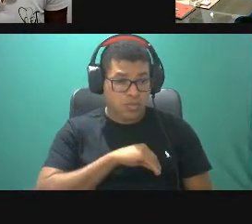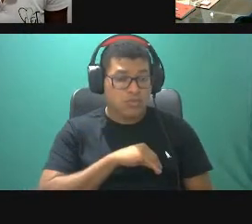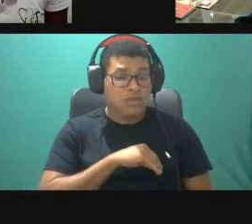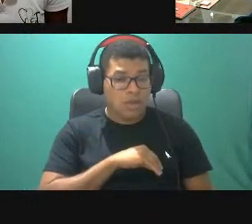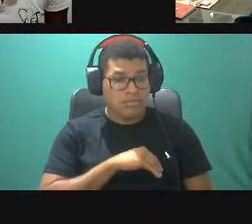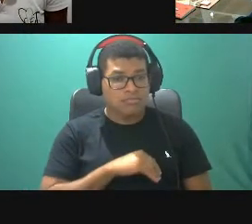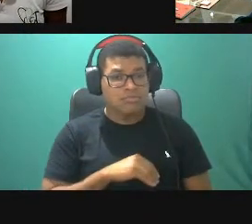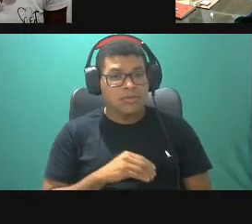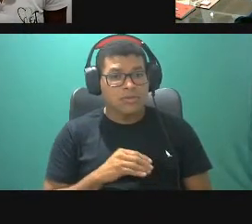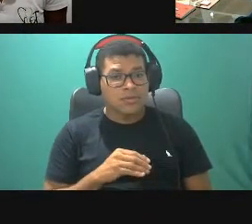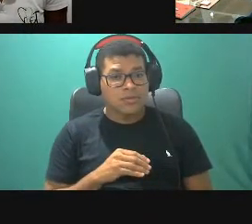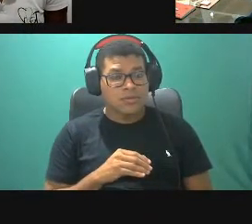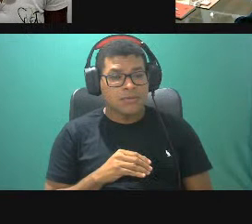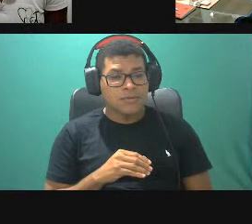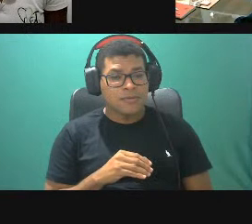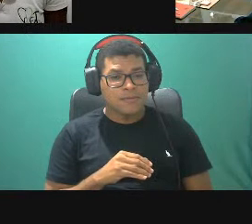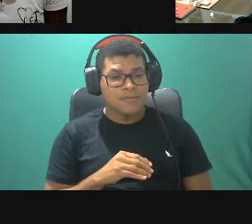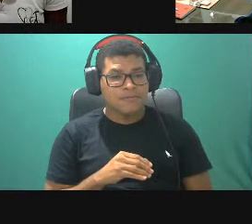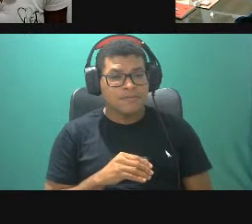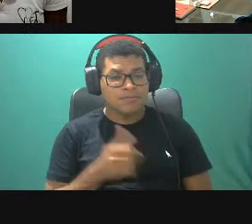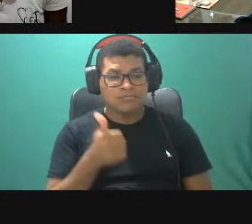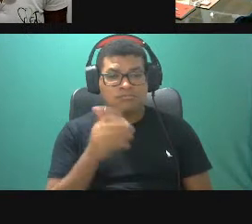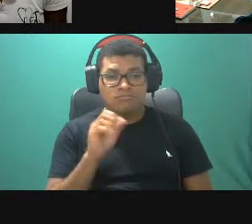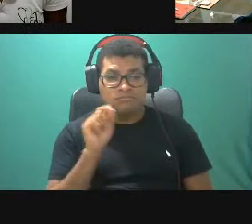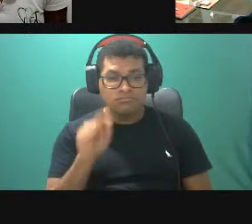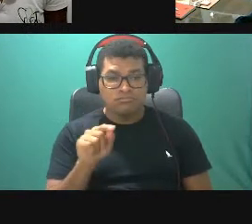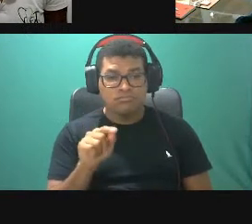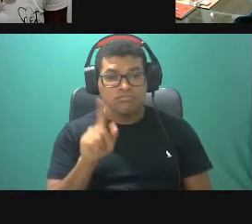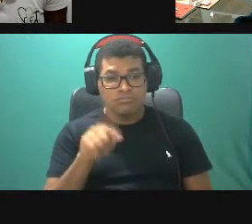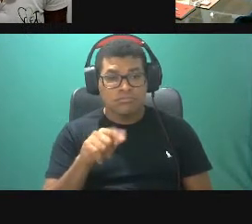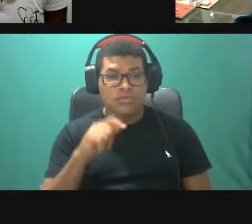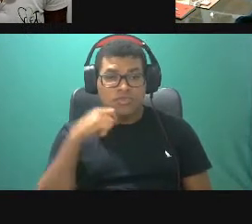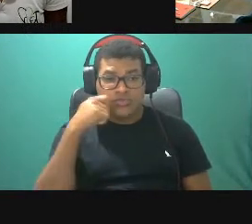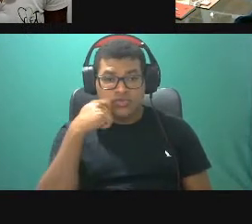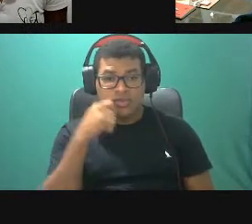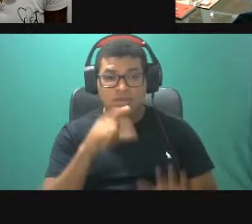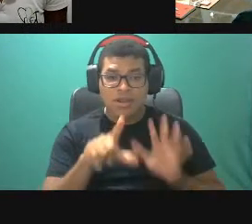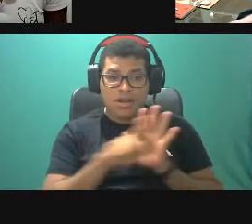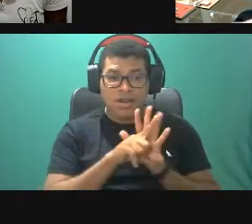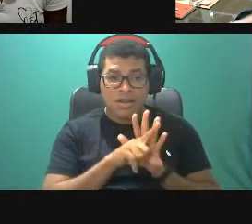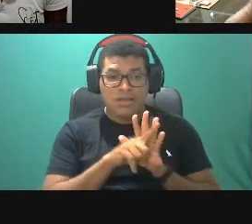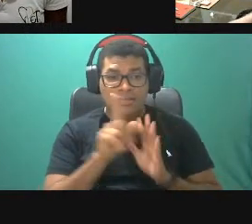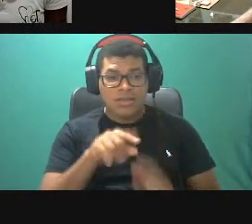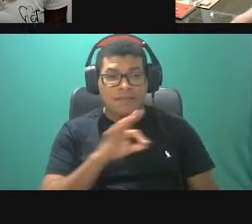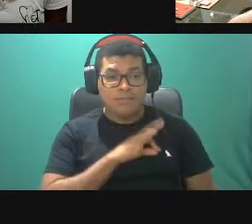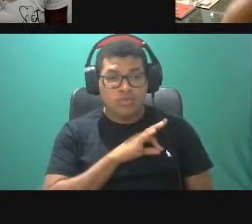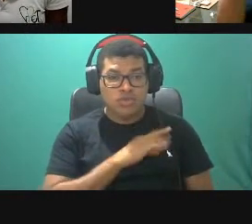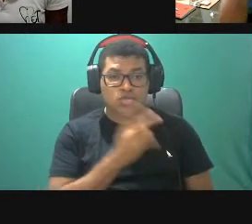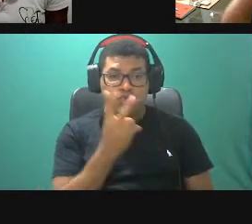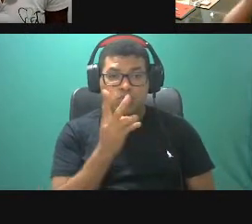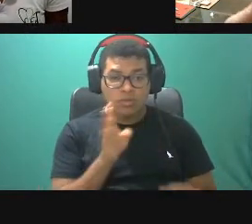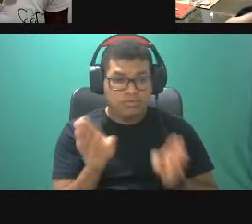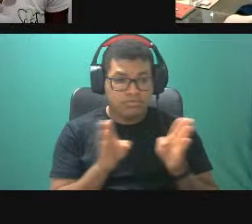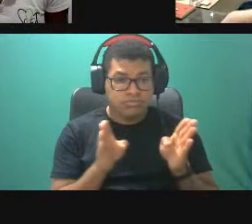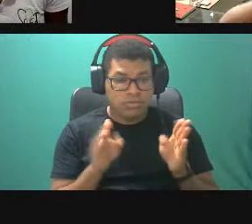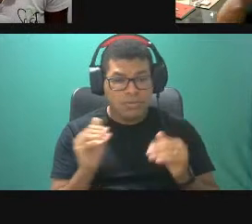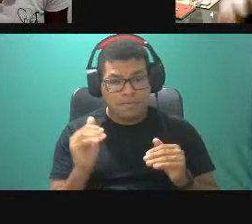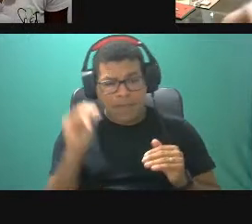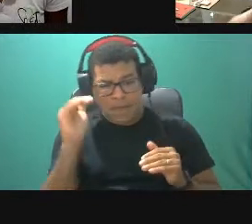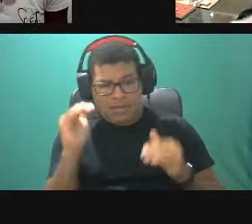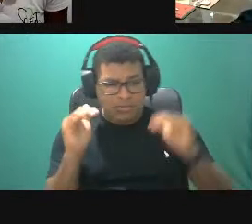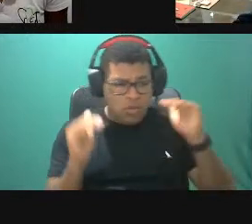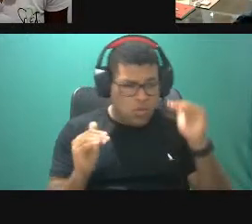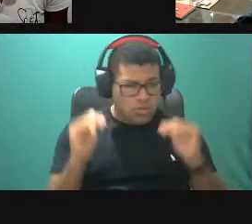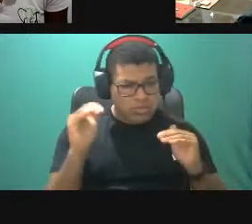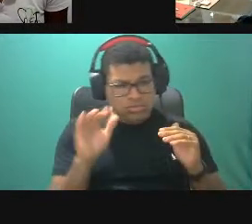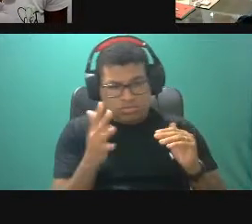tá? 10 mil reais para perito odontologista nessas duas polícias ali. Um era um pouco mais, o outro era um pouco menos, mas